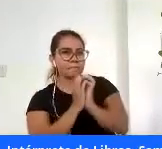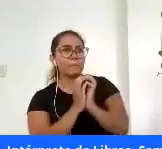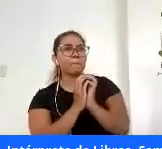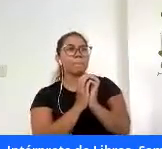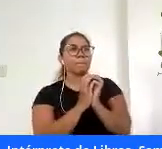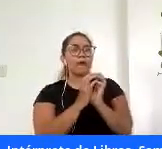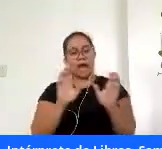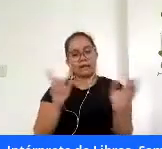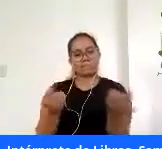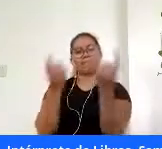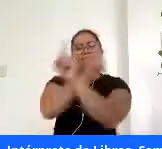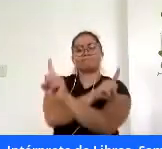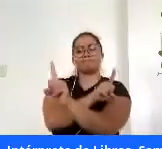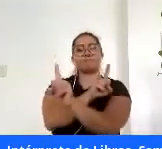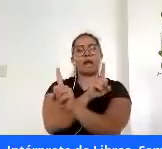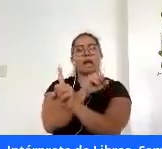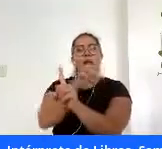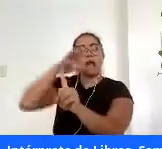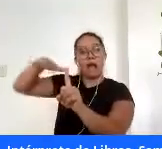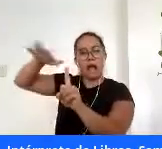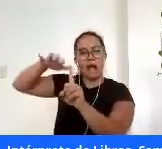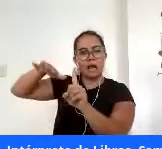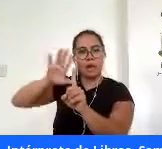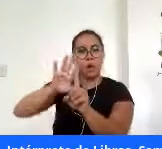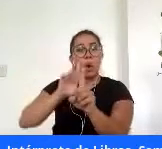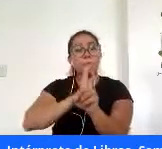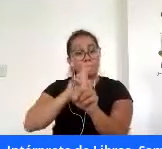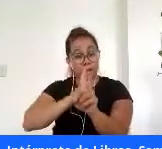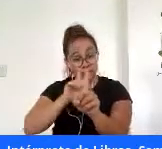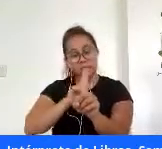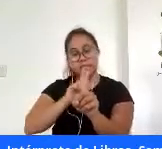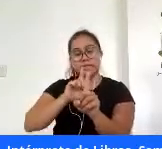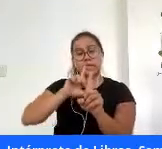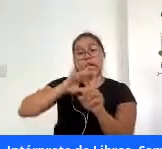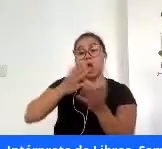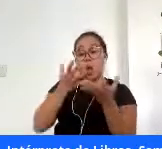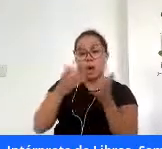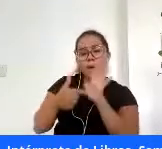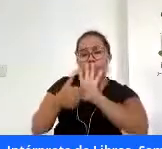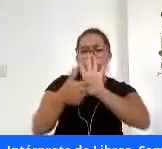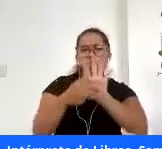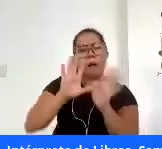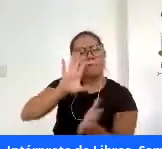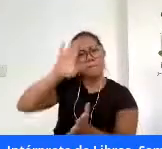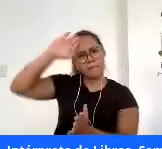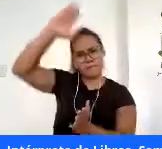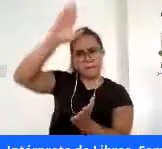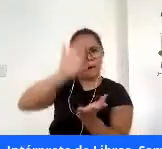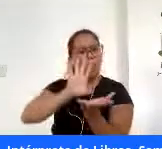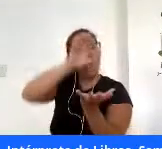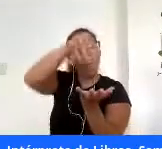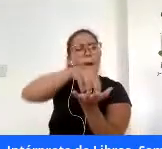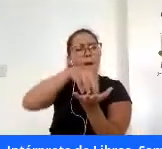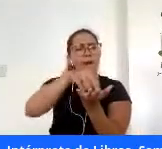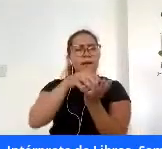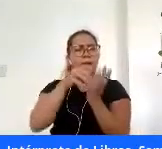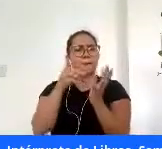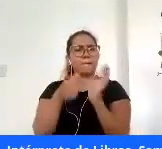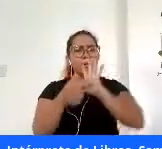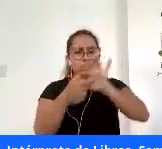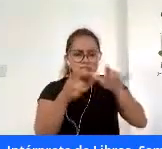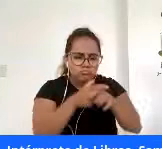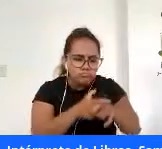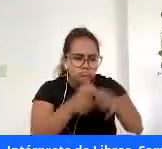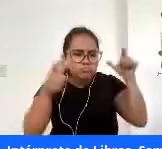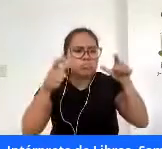cá e posterior do cérebro está para cá, mas de qualquer forma aqui está mostrando numa forma amplificada um mapa